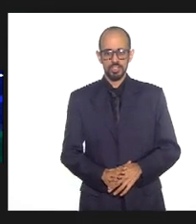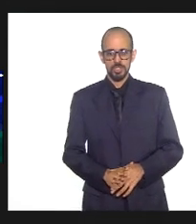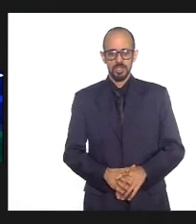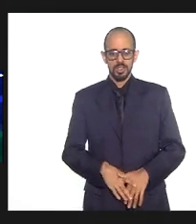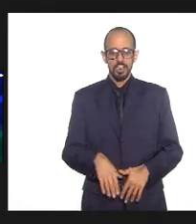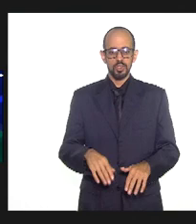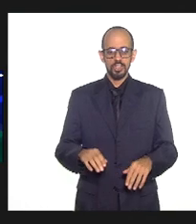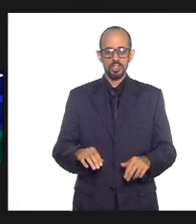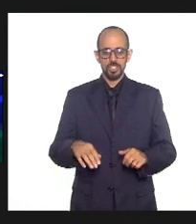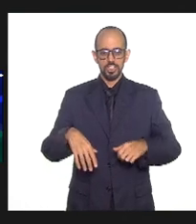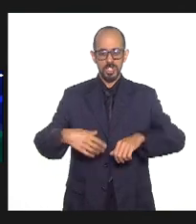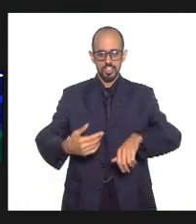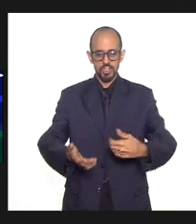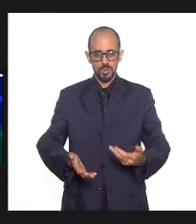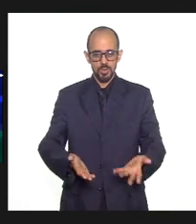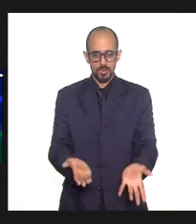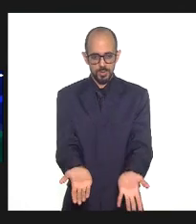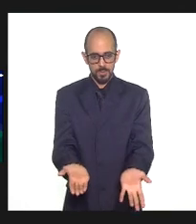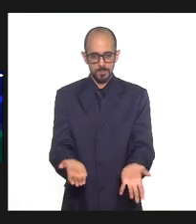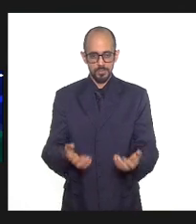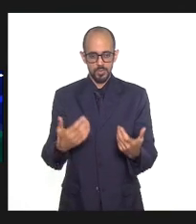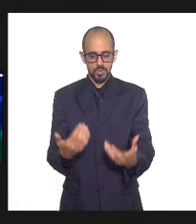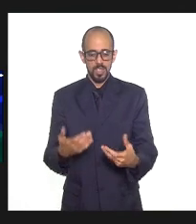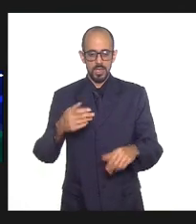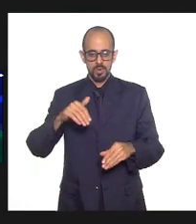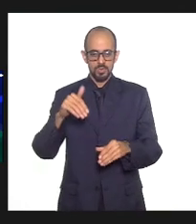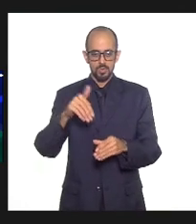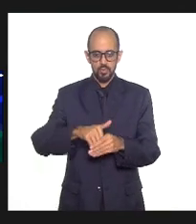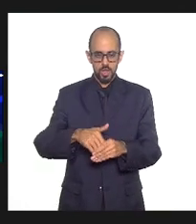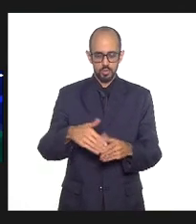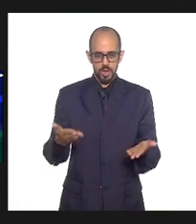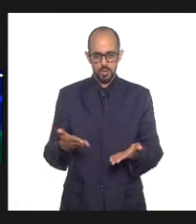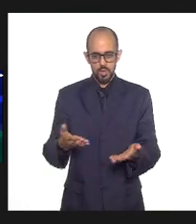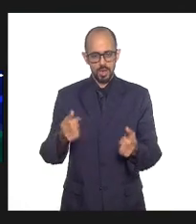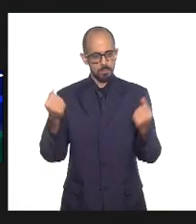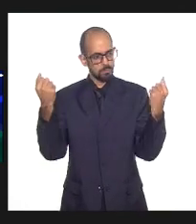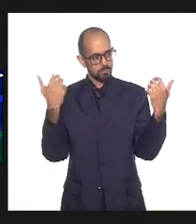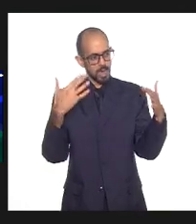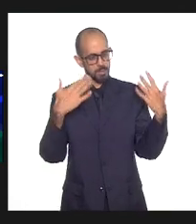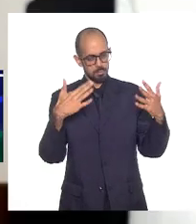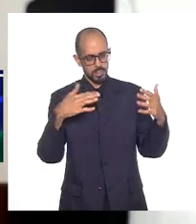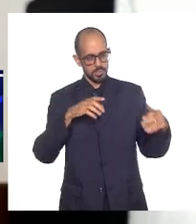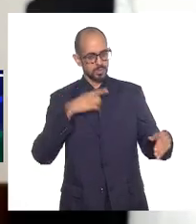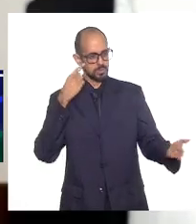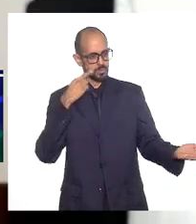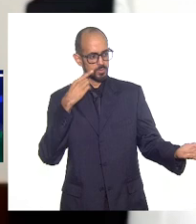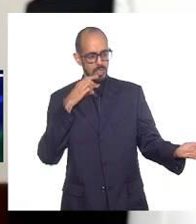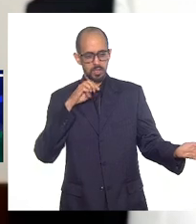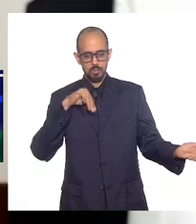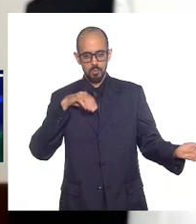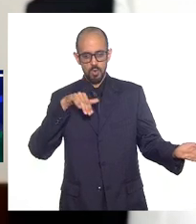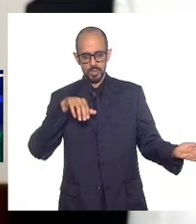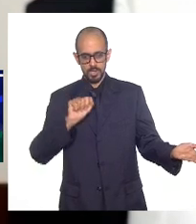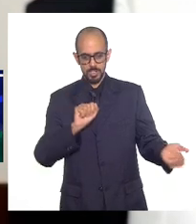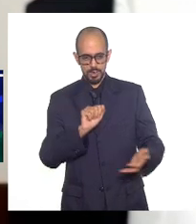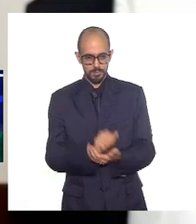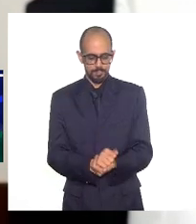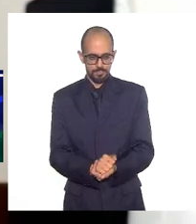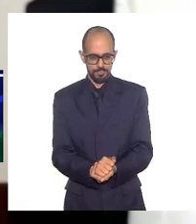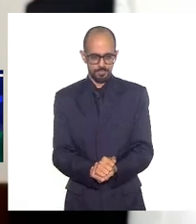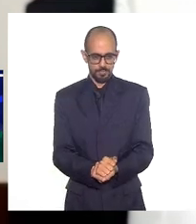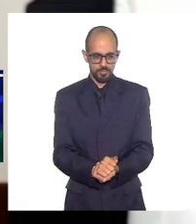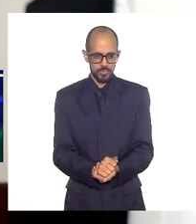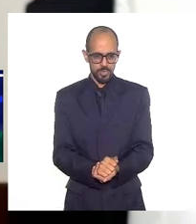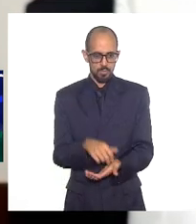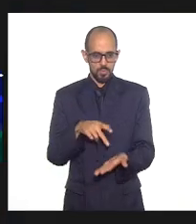E eu queria externar meu voto parabenizando a deputada Mônica Francisco. Na